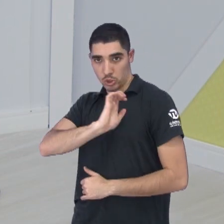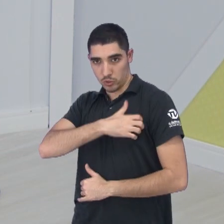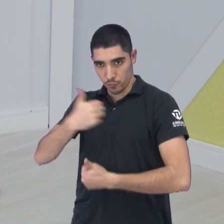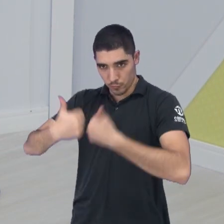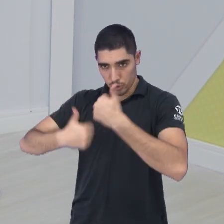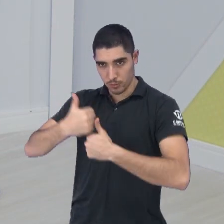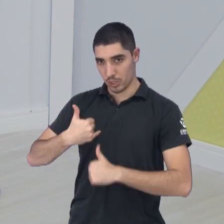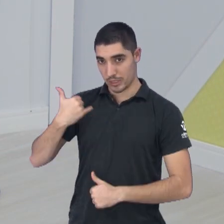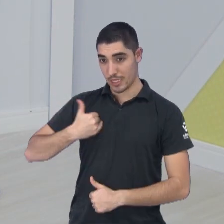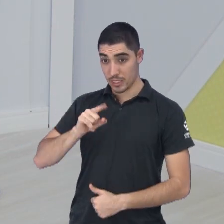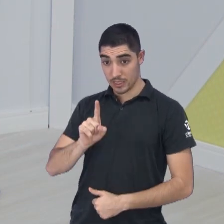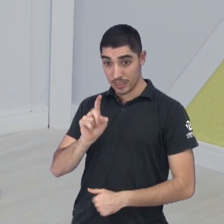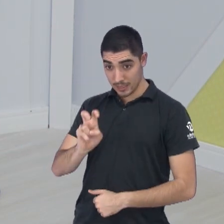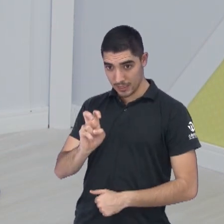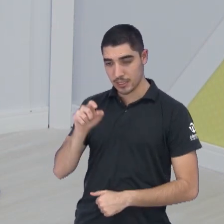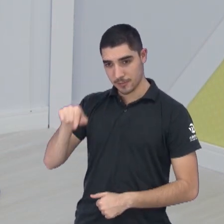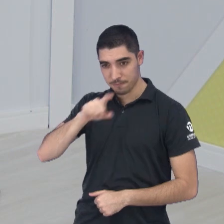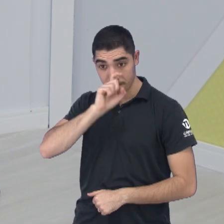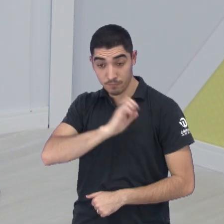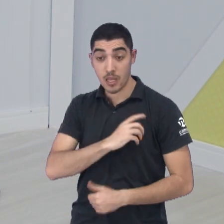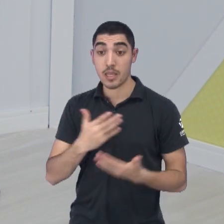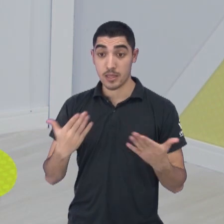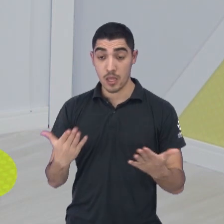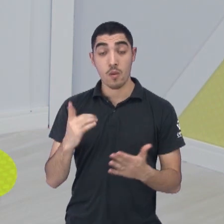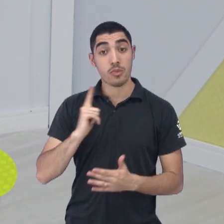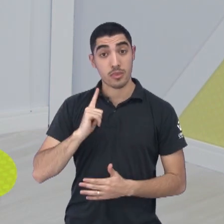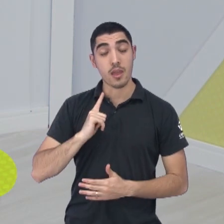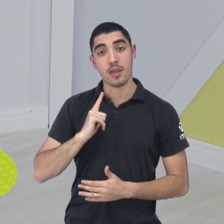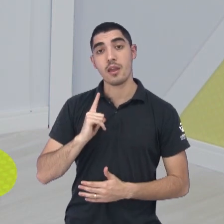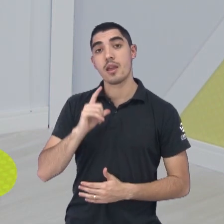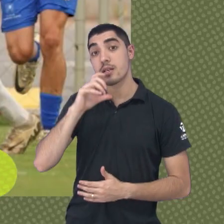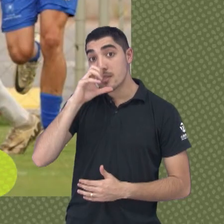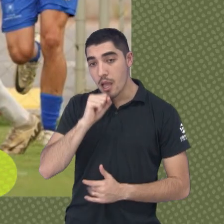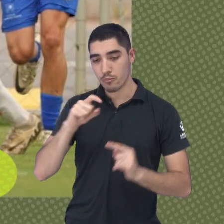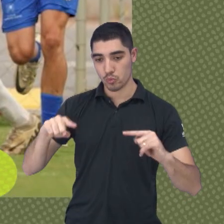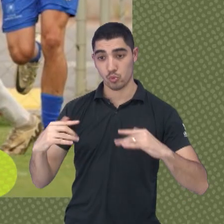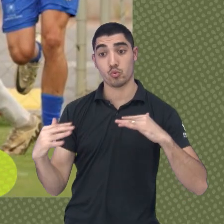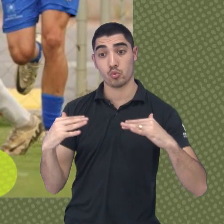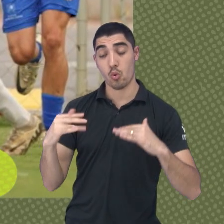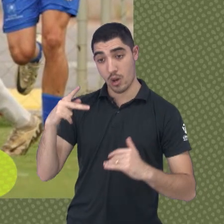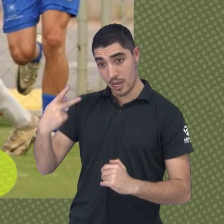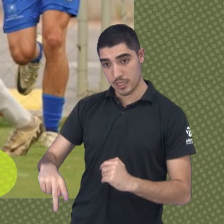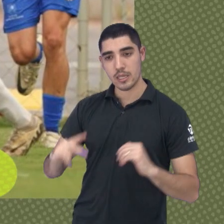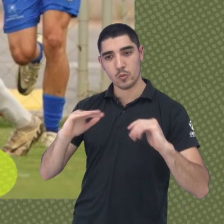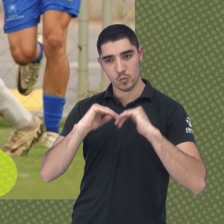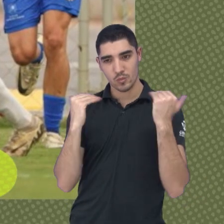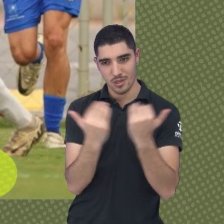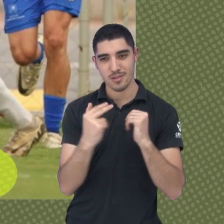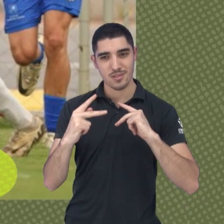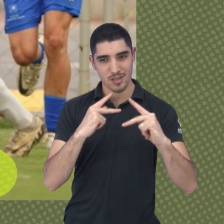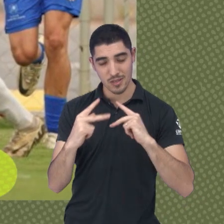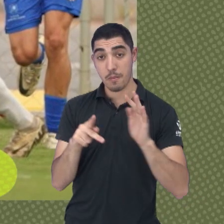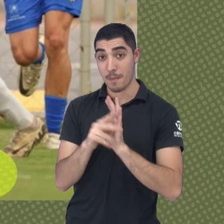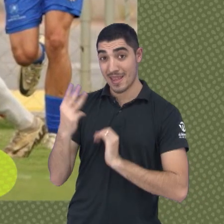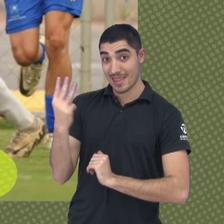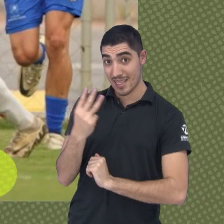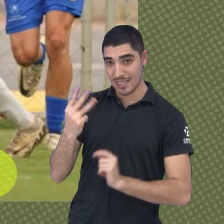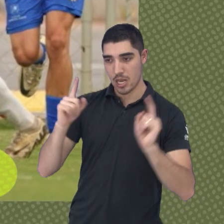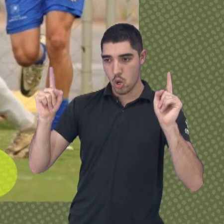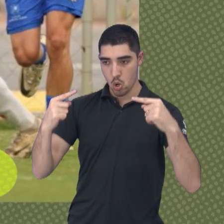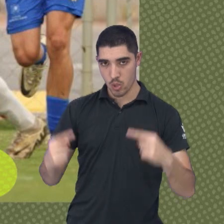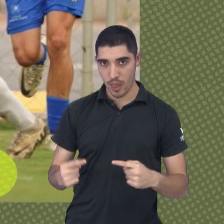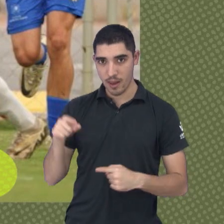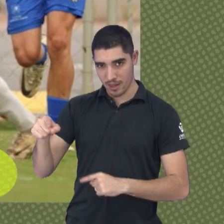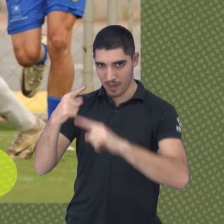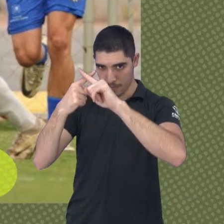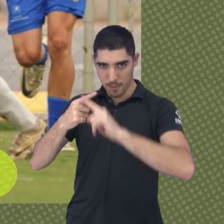Os meninos da Águia do Vale entram em campo neste final de semana no estádio Martins Pereira pela terceira rodada da terceira fase do Campeonato Paulista.